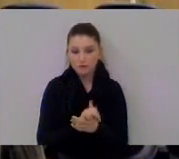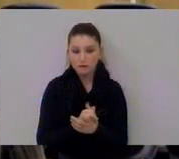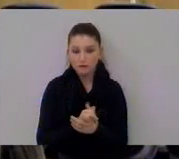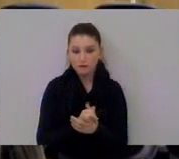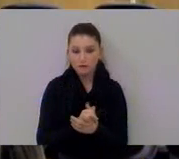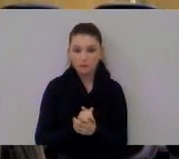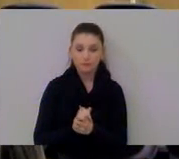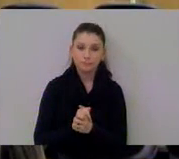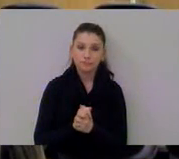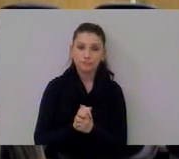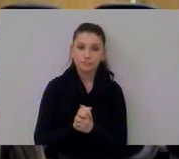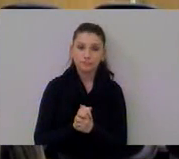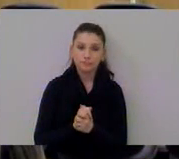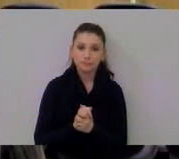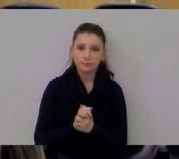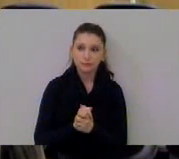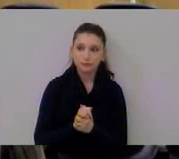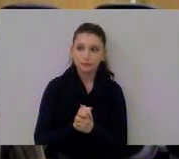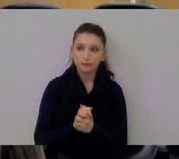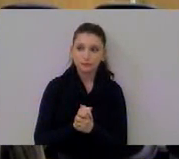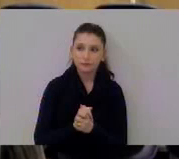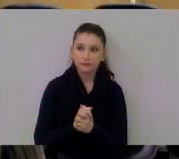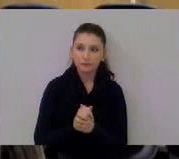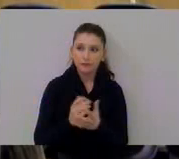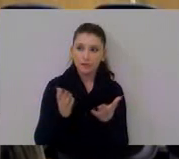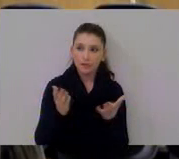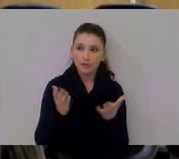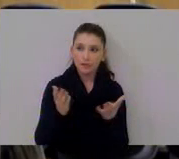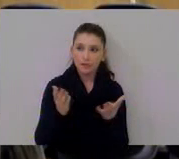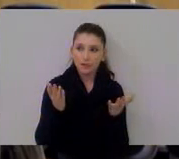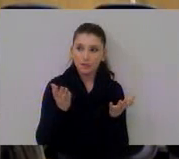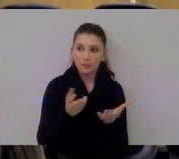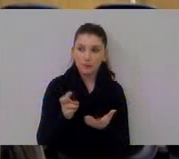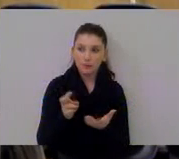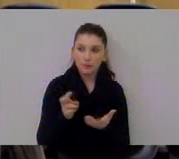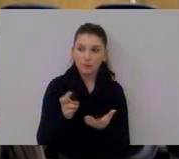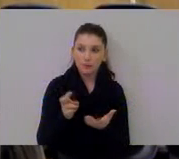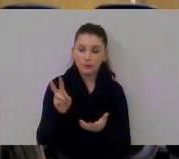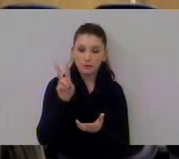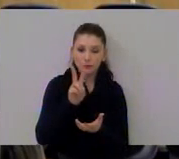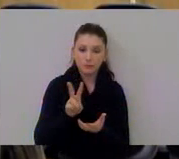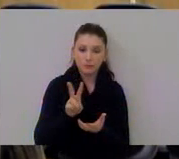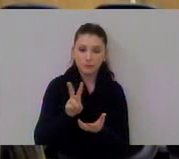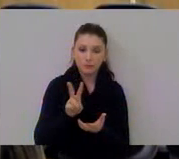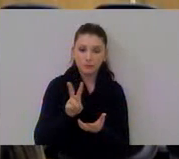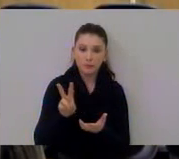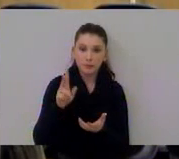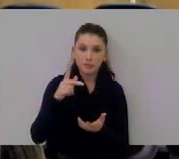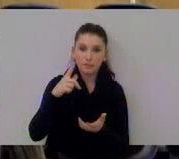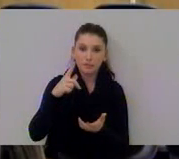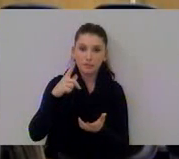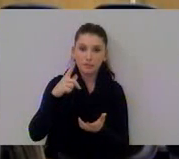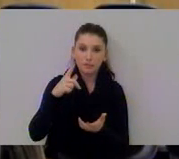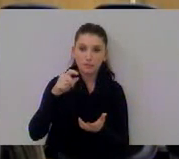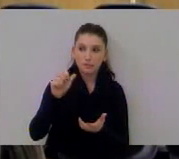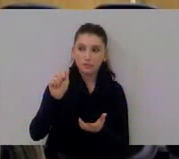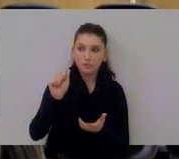Vereador Paulo Ferrareza, mais 3 minutos e meio para encerrar a tribuna